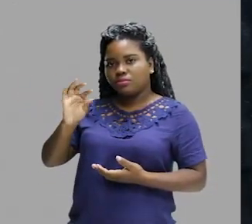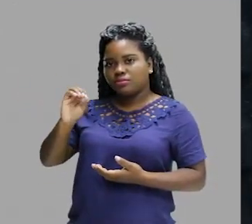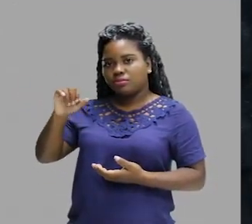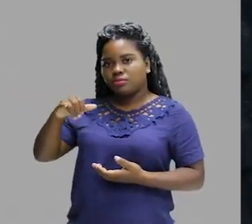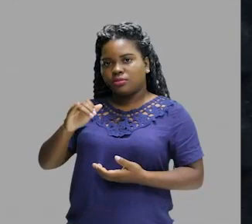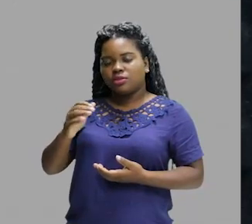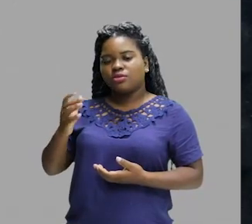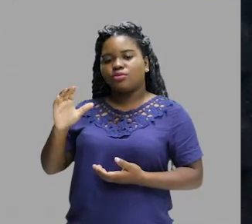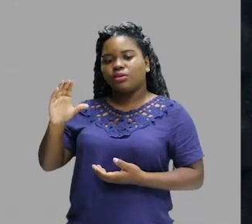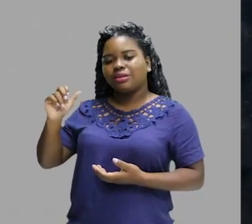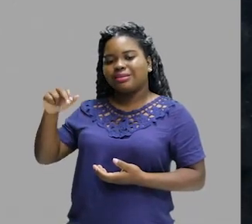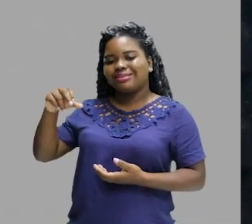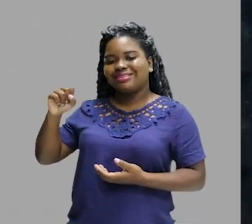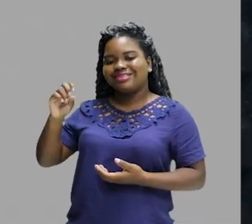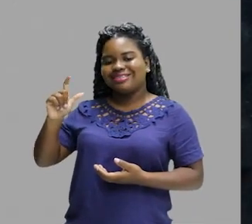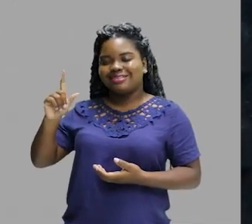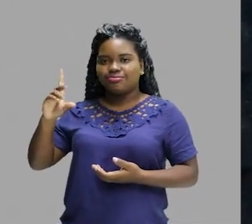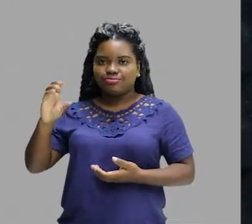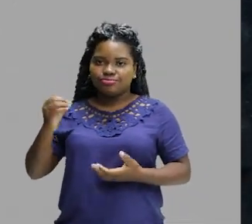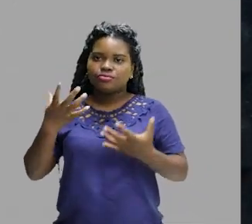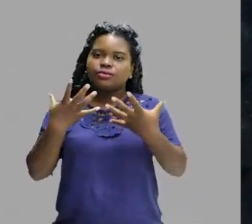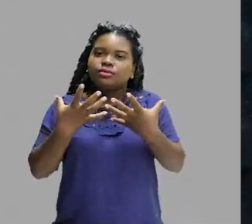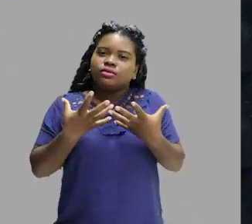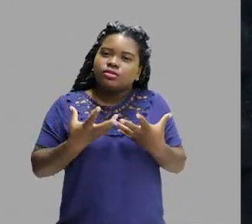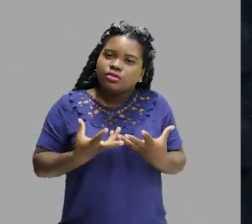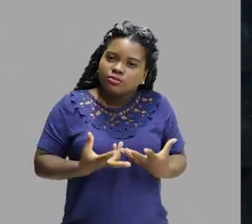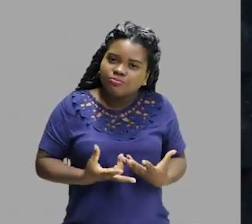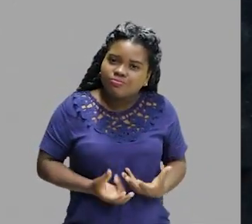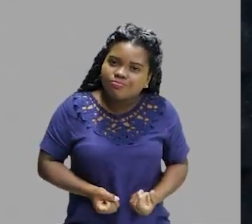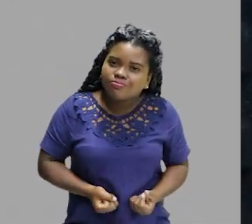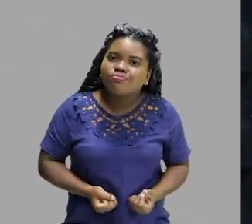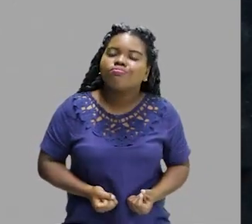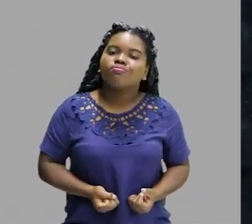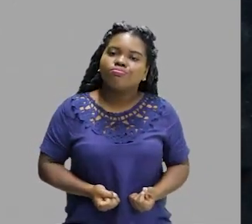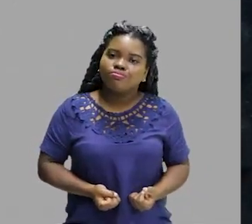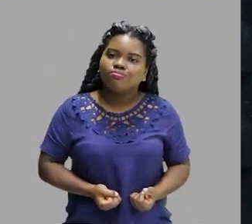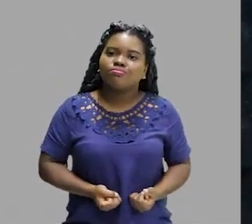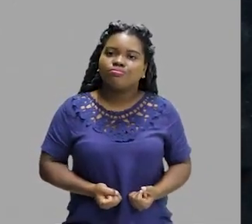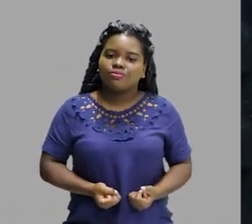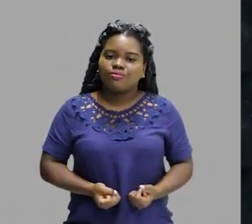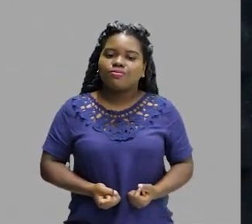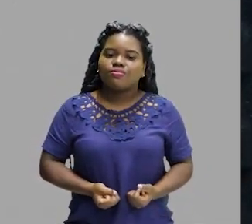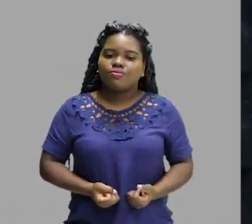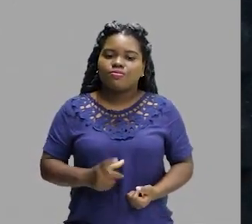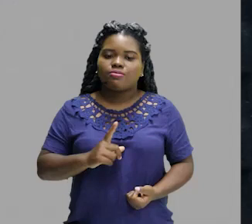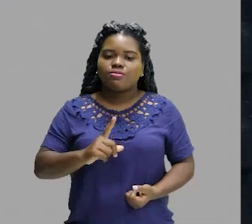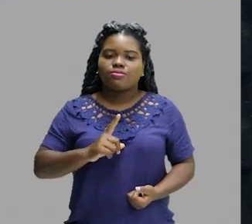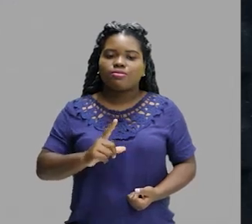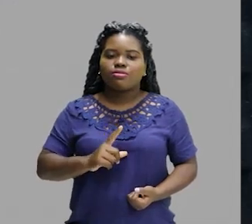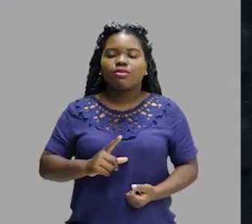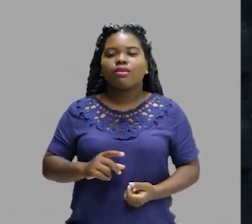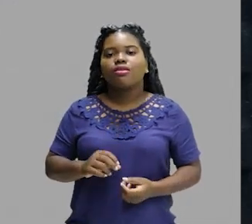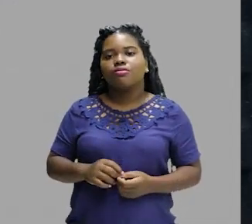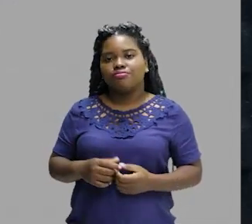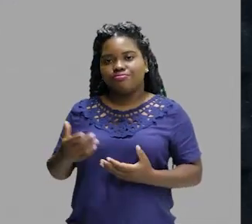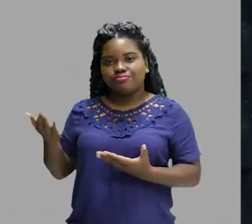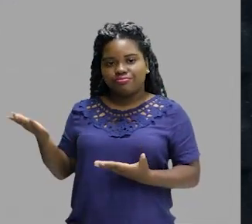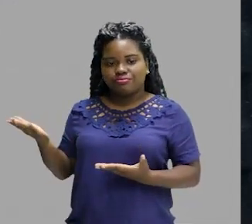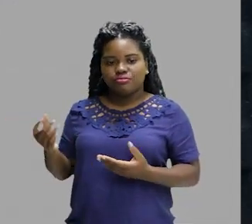estou cansado. Estou cansado. Então, aqui eu tenho uma ação